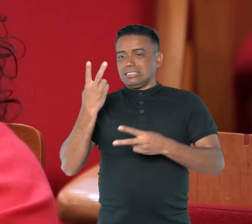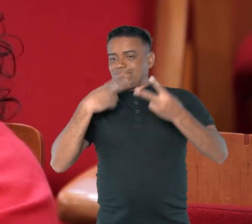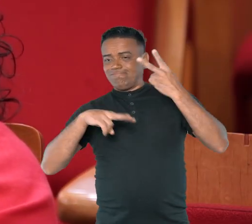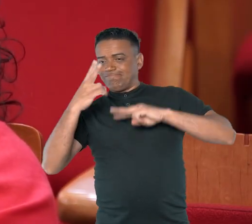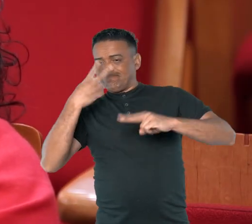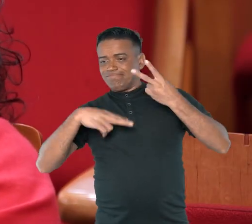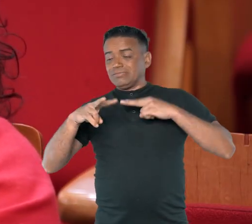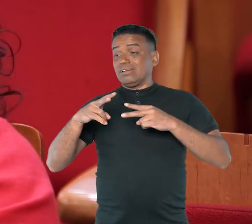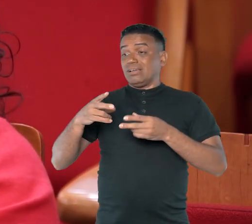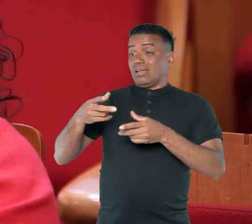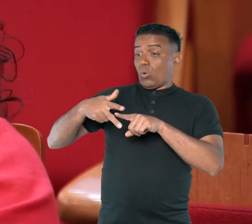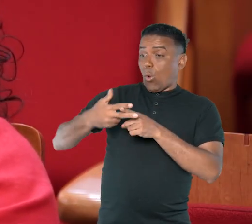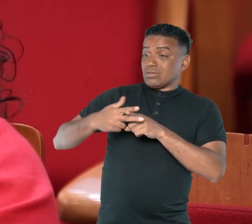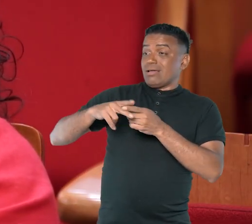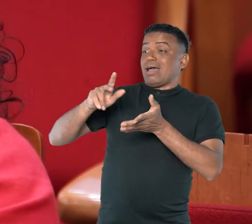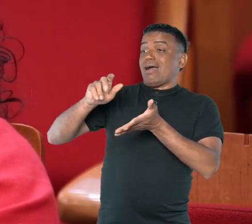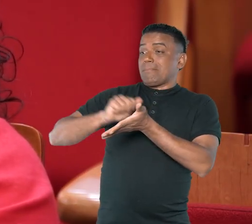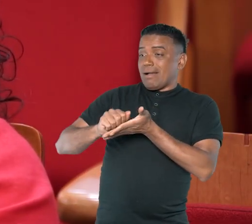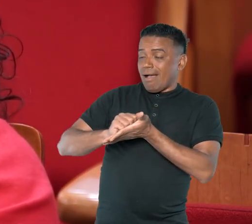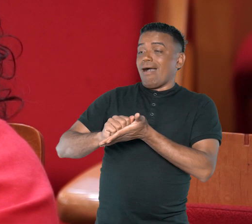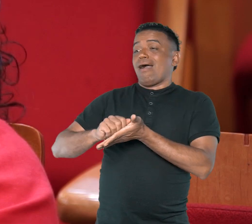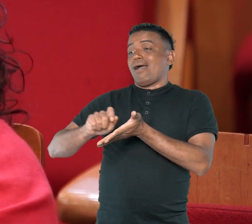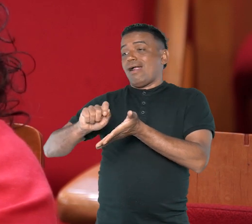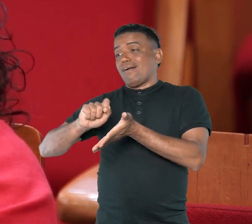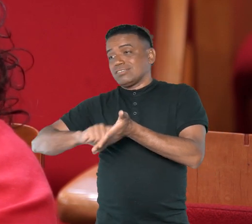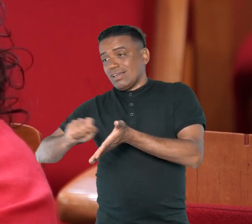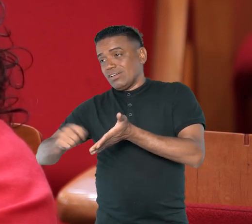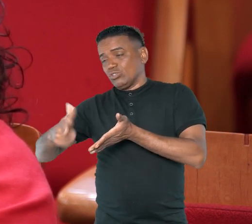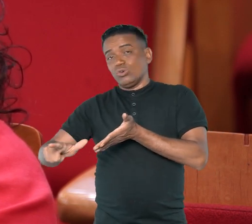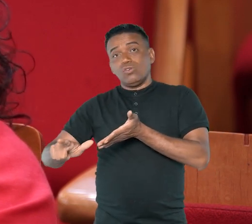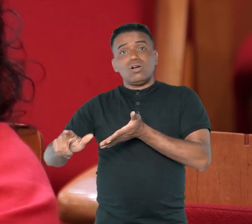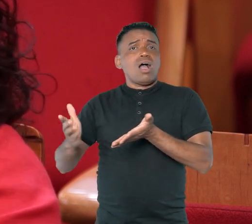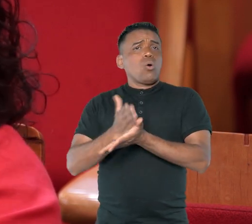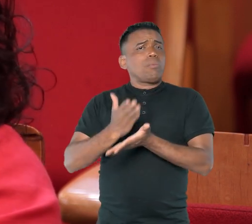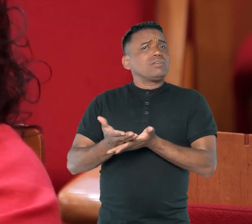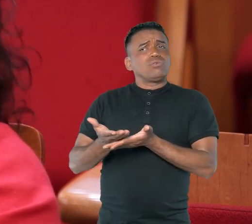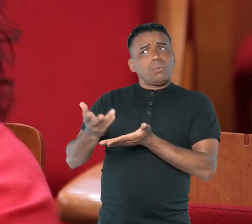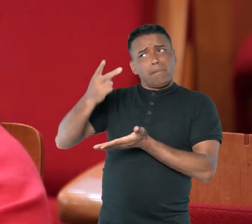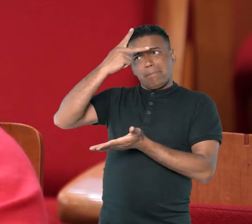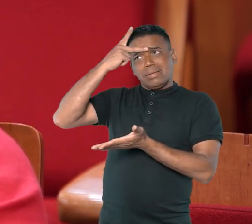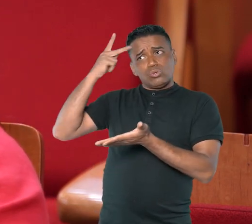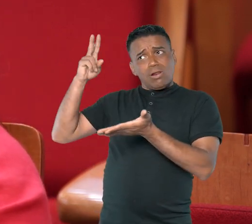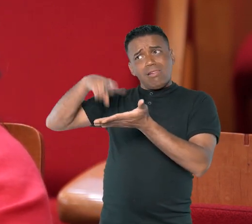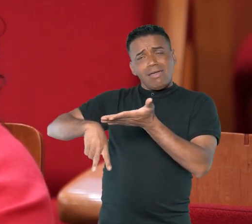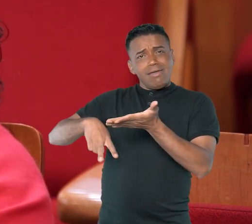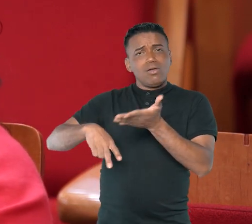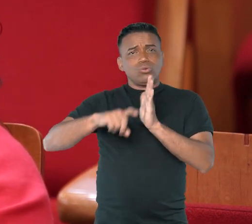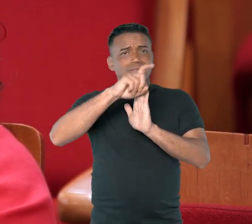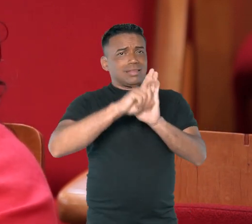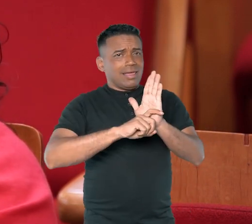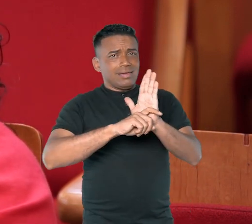e revisão, e o quanto em algum momento você compartilhou com alguém algum trecho ou testou em alguma